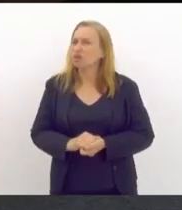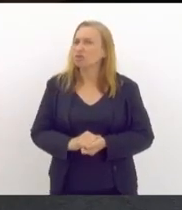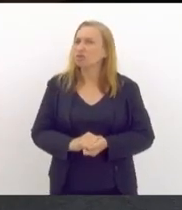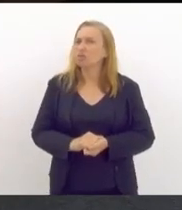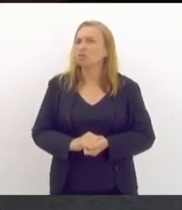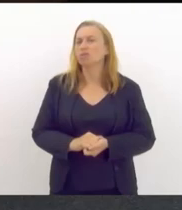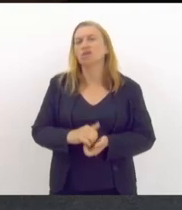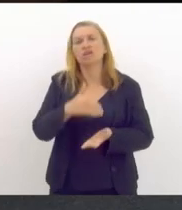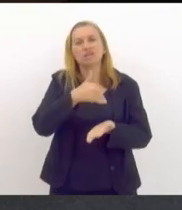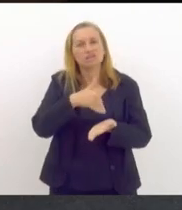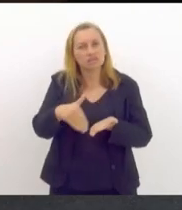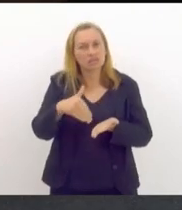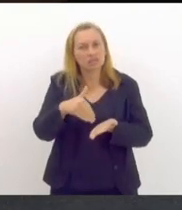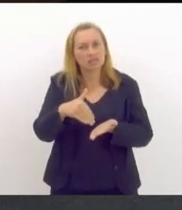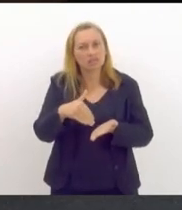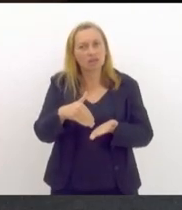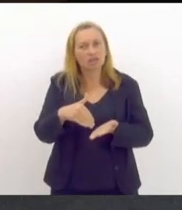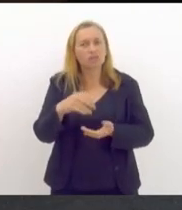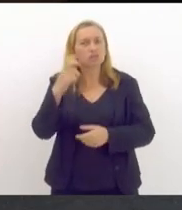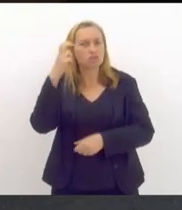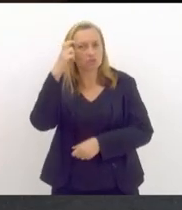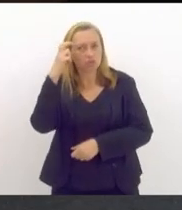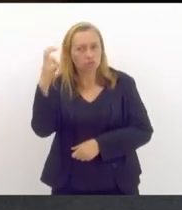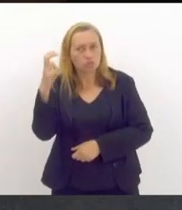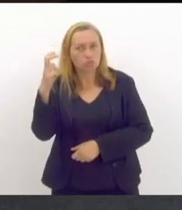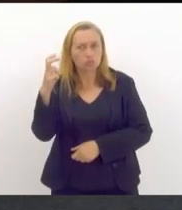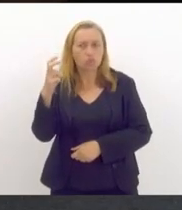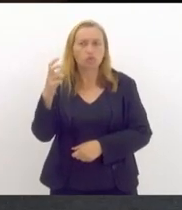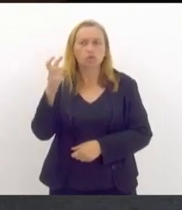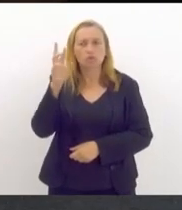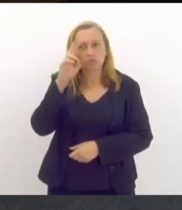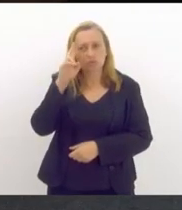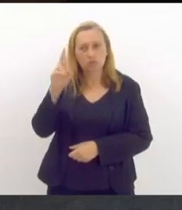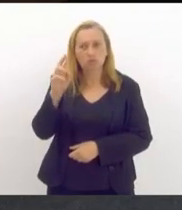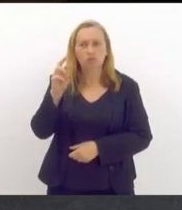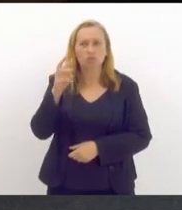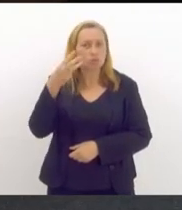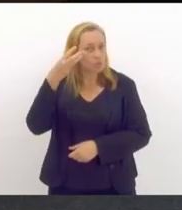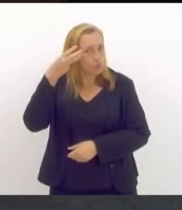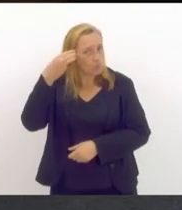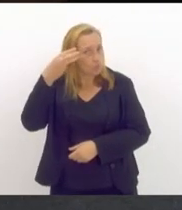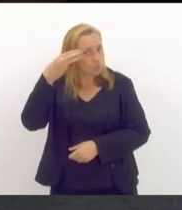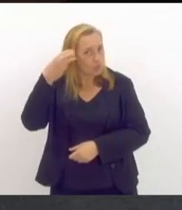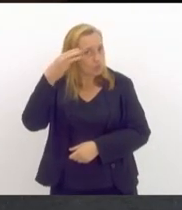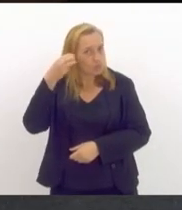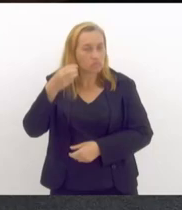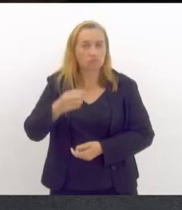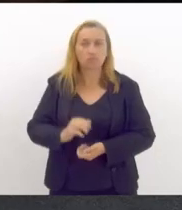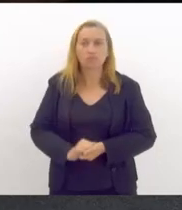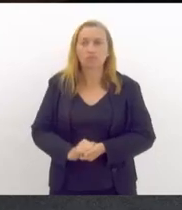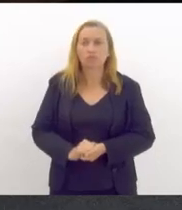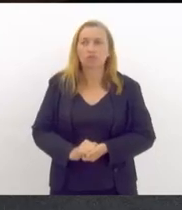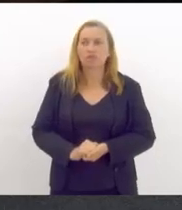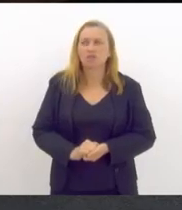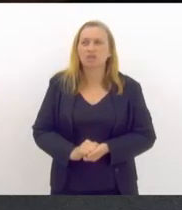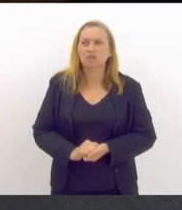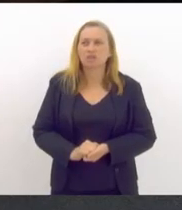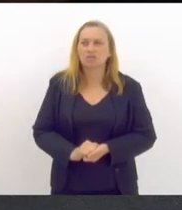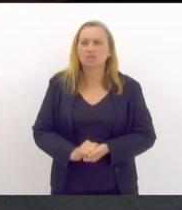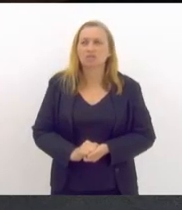ele era o secretário de cultura do Choro Wilson a